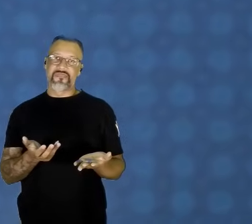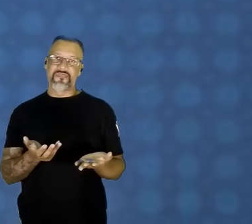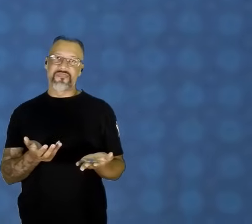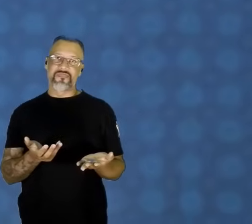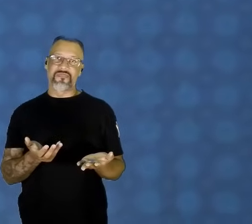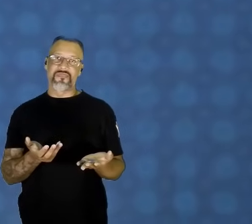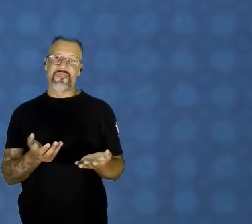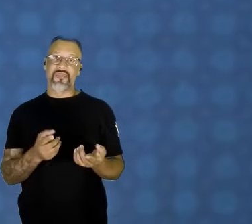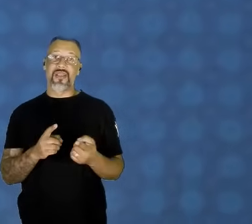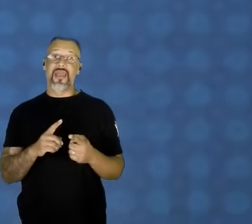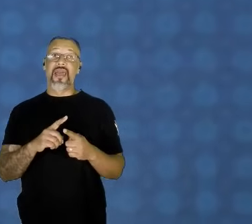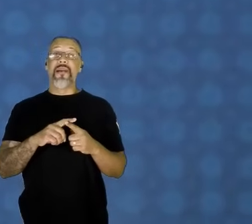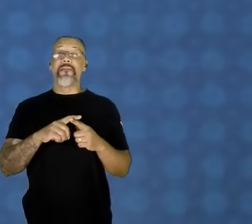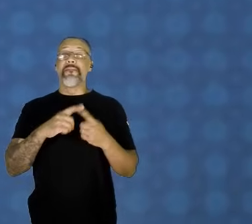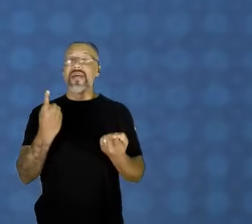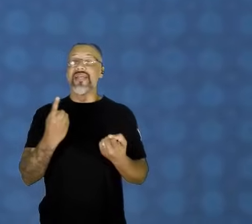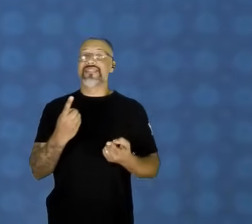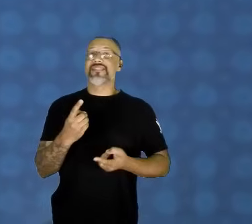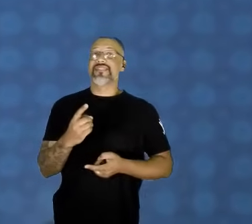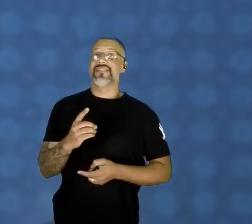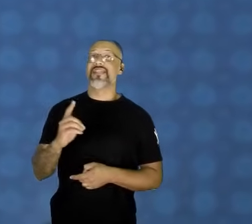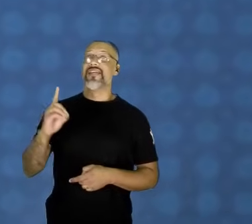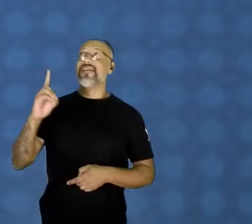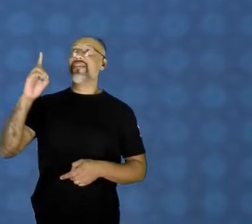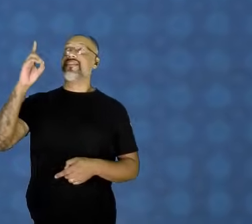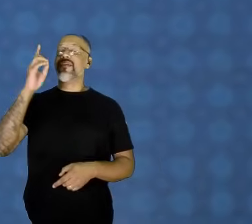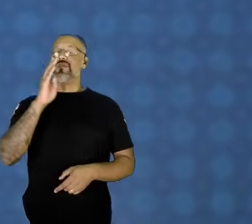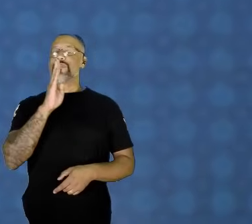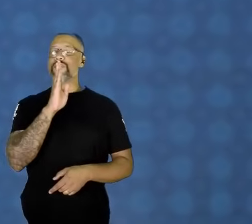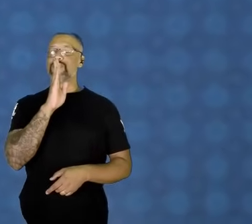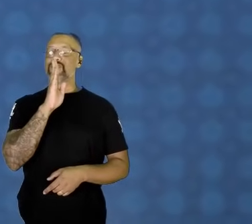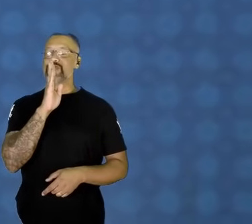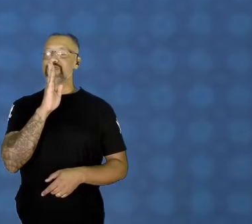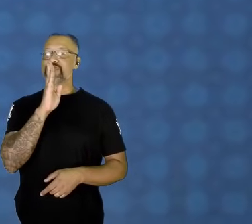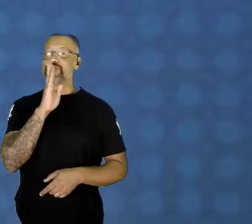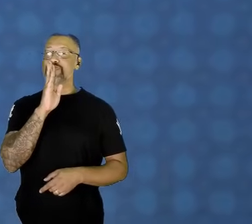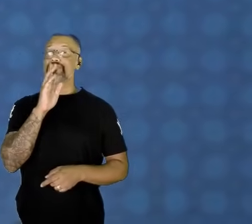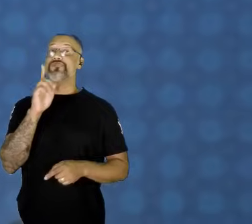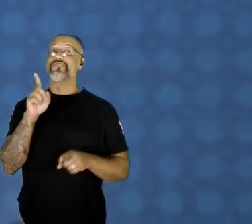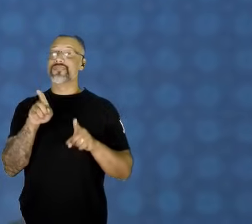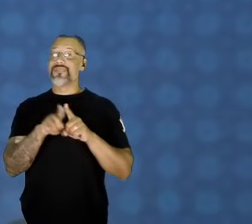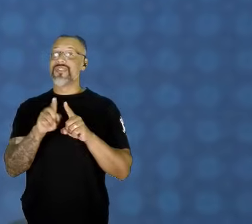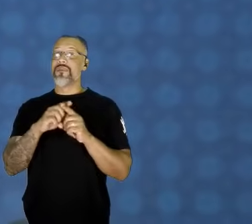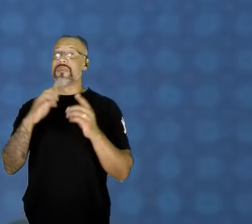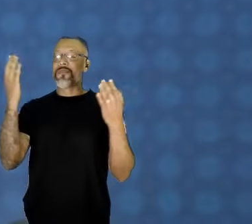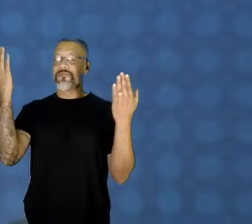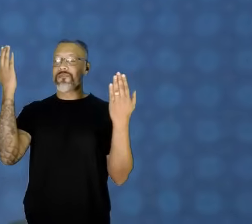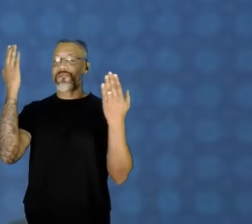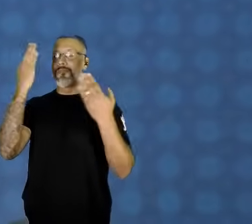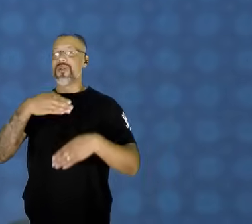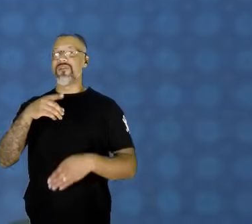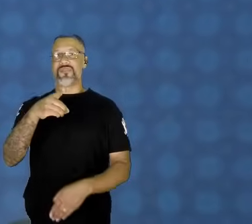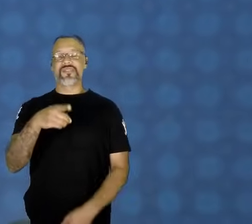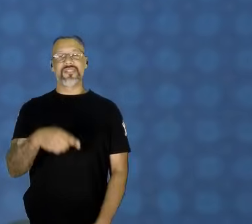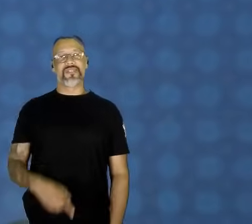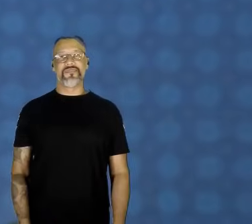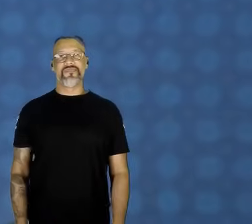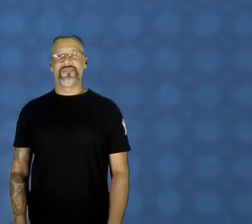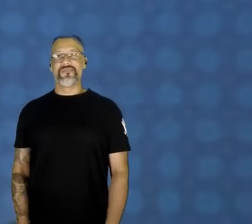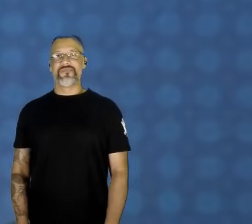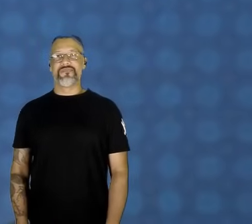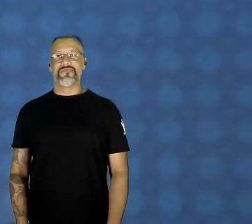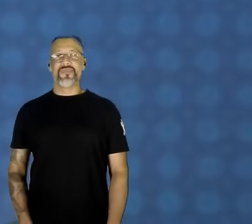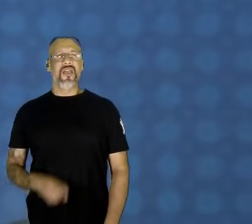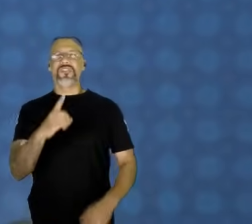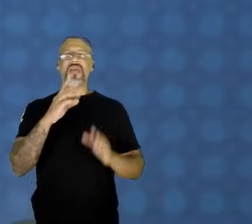Mas o silêncio do céu também prova você. É quando você ora, ora, ora, ora, tudo